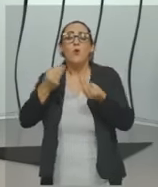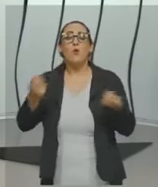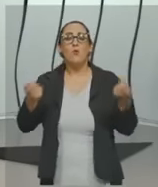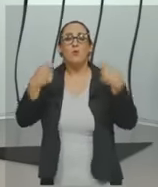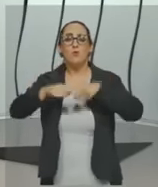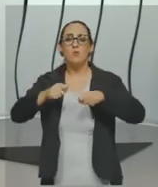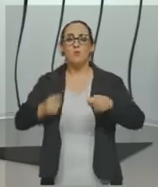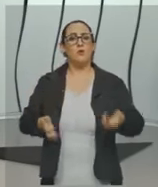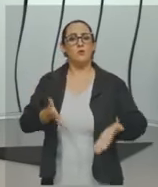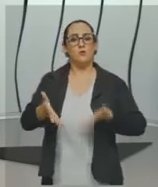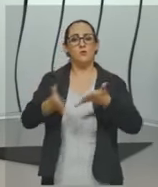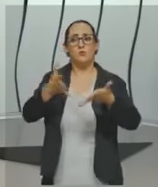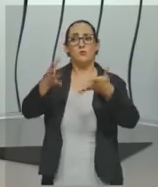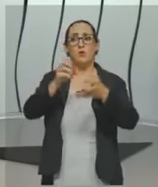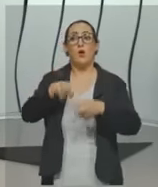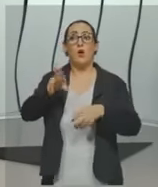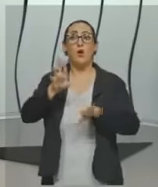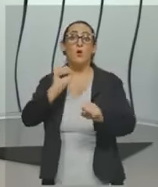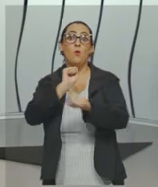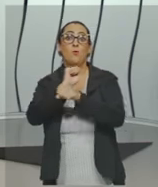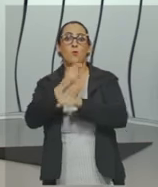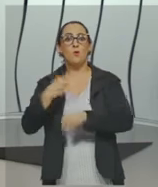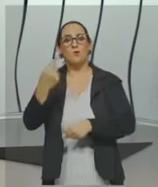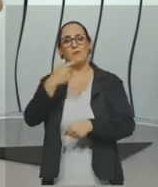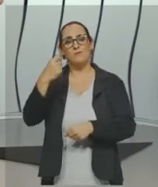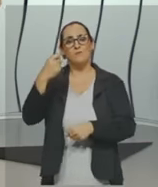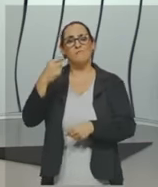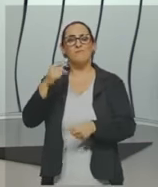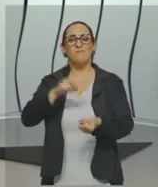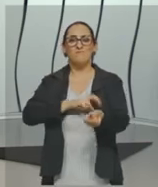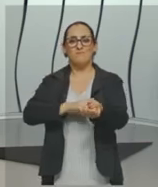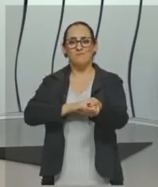ou inibir o nosso sistema nervoso. Por hoje é só.